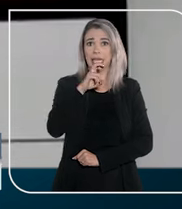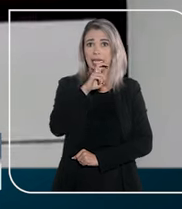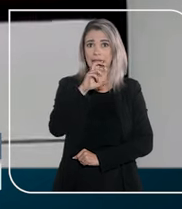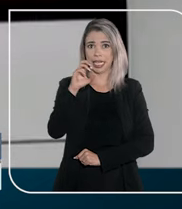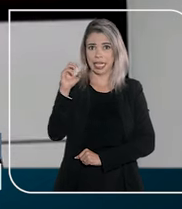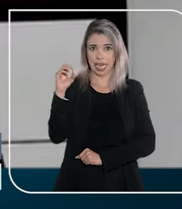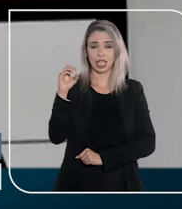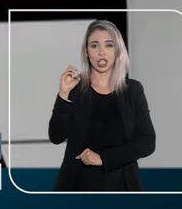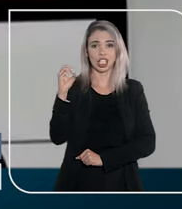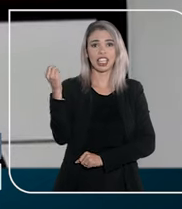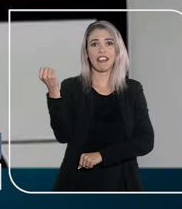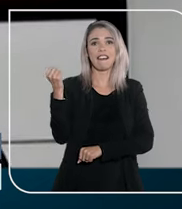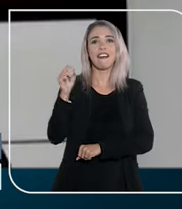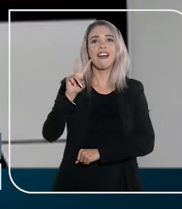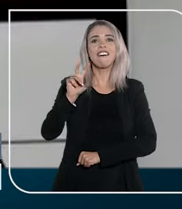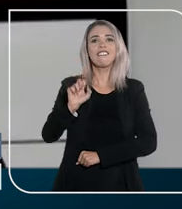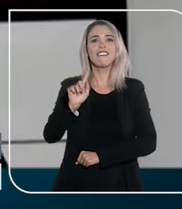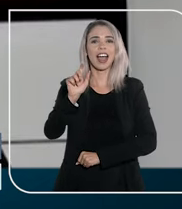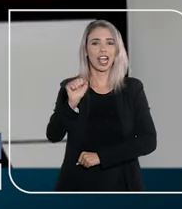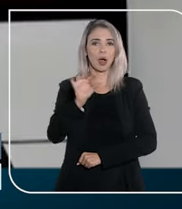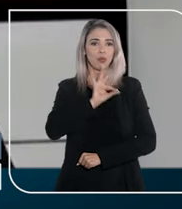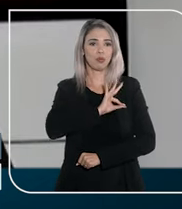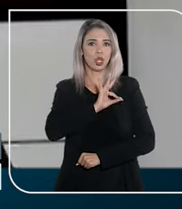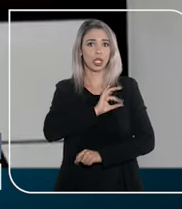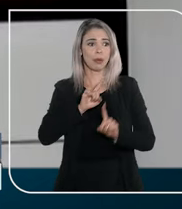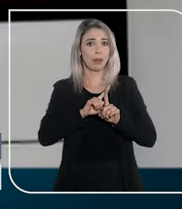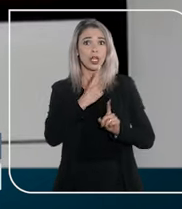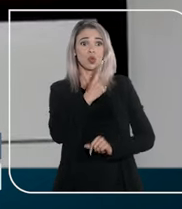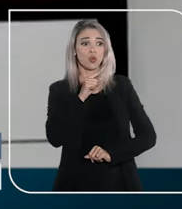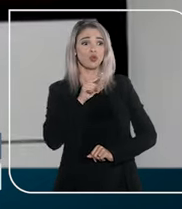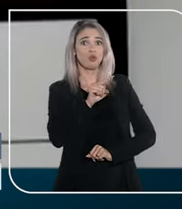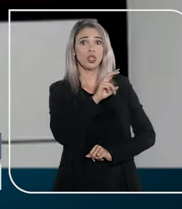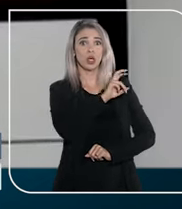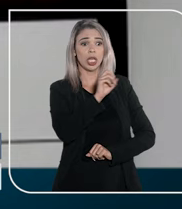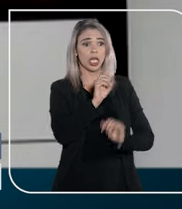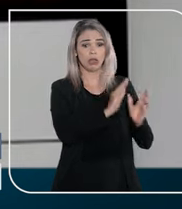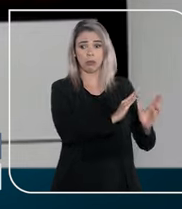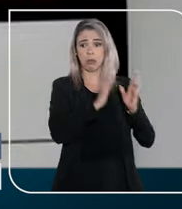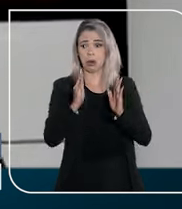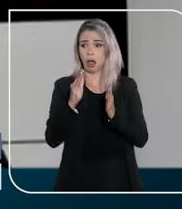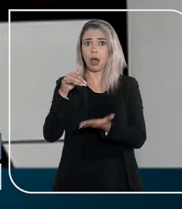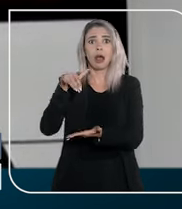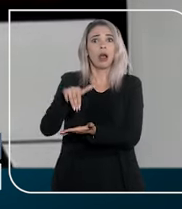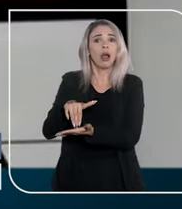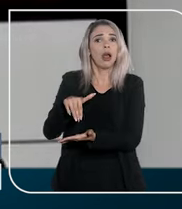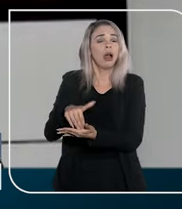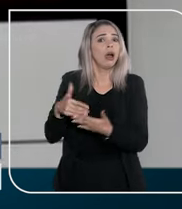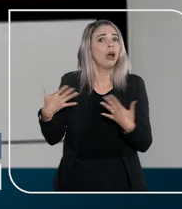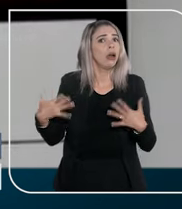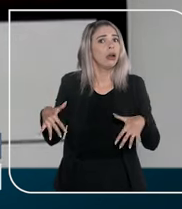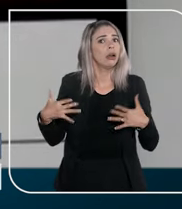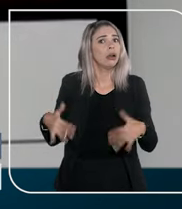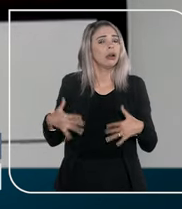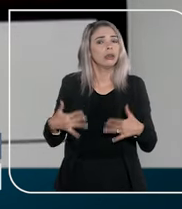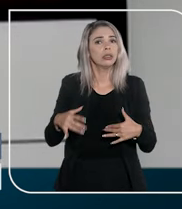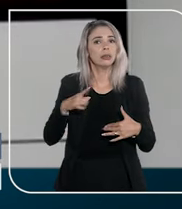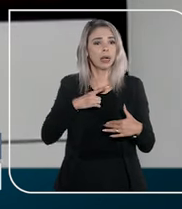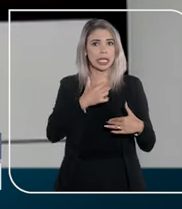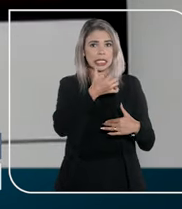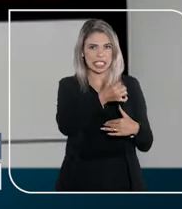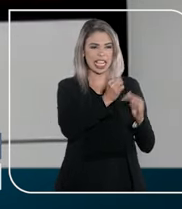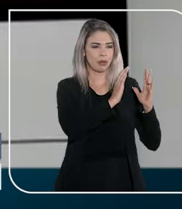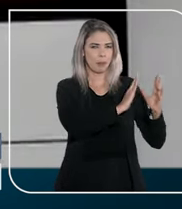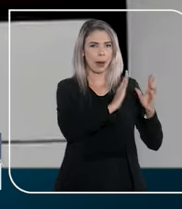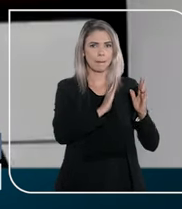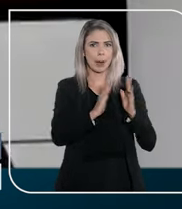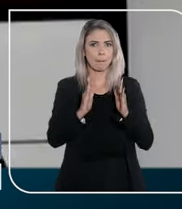polícia e eu aplicar isso e ter 1.500 participantes para a próxima etapa. É capaz de, num concurso com 6 fases,